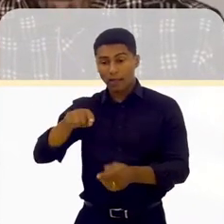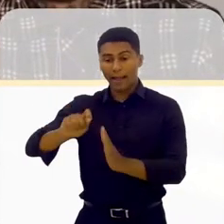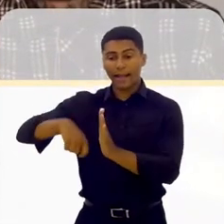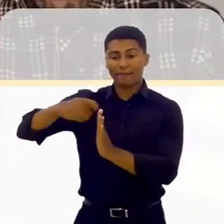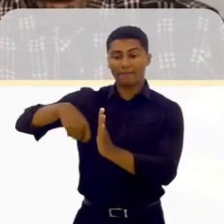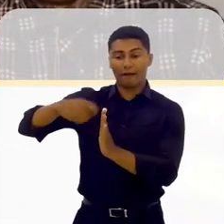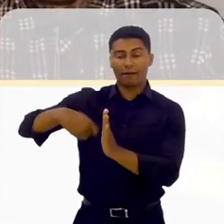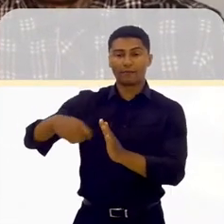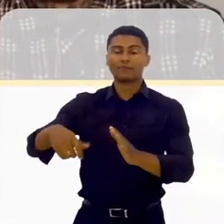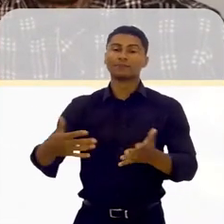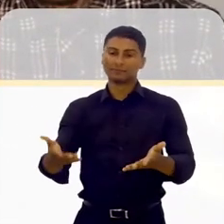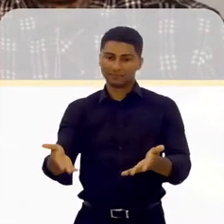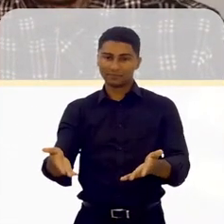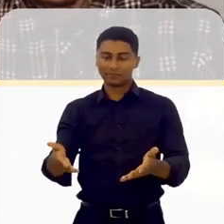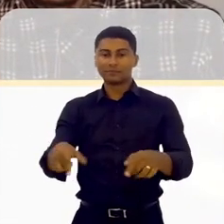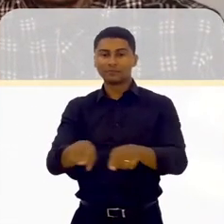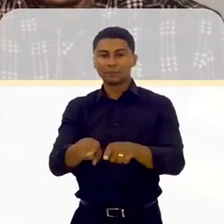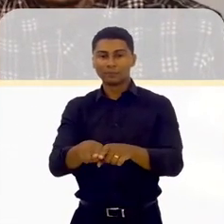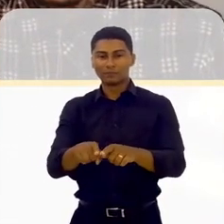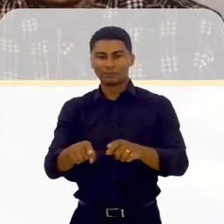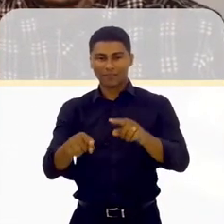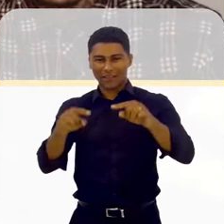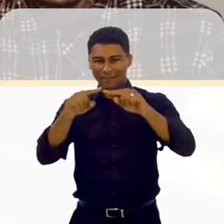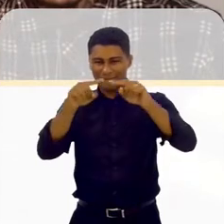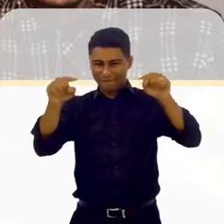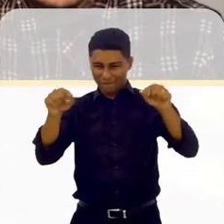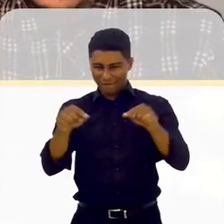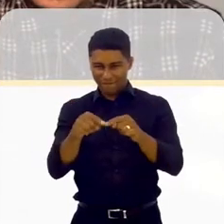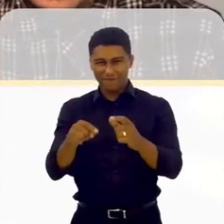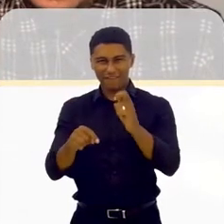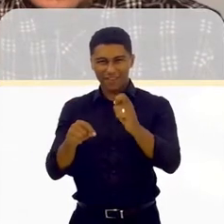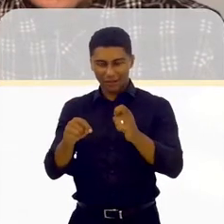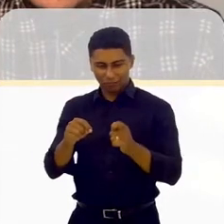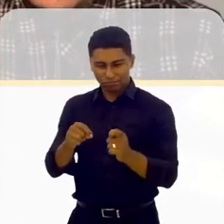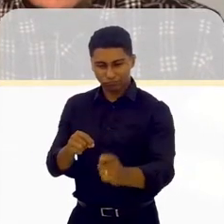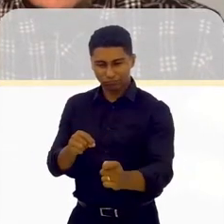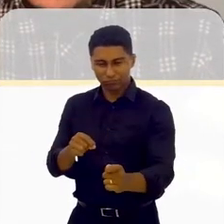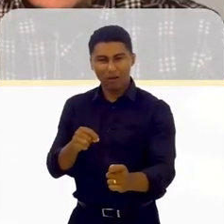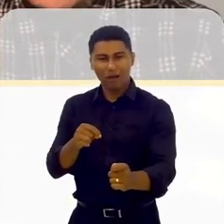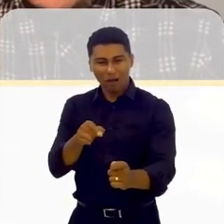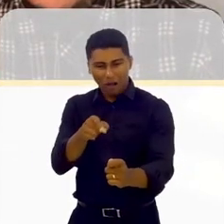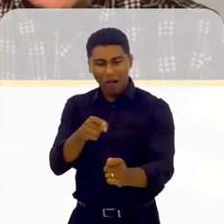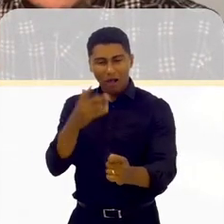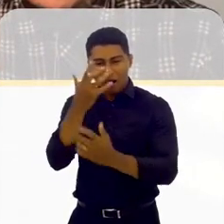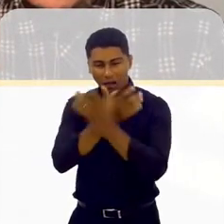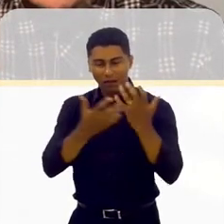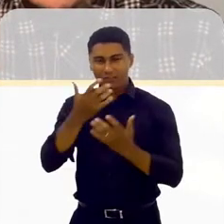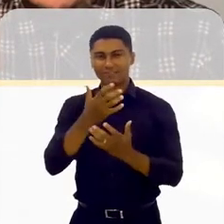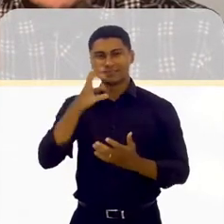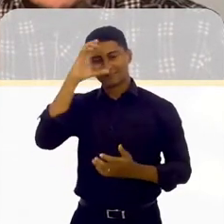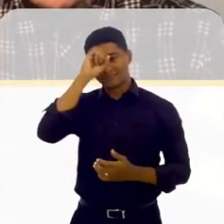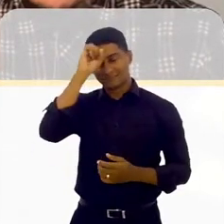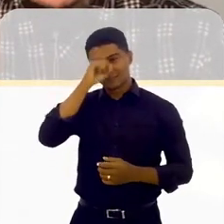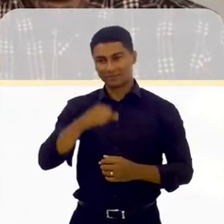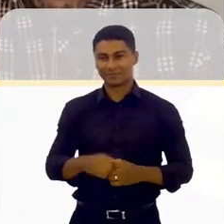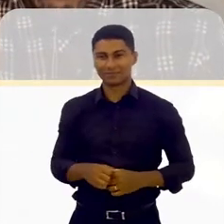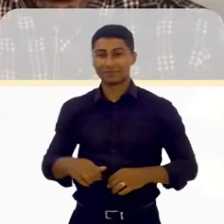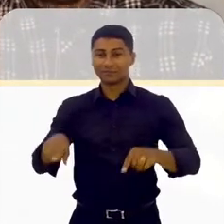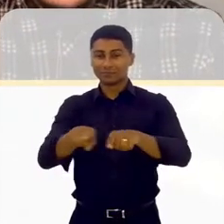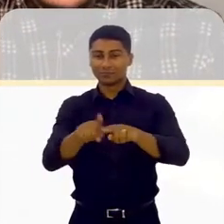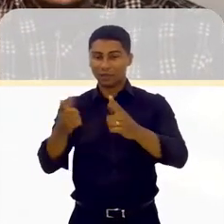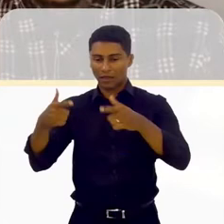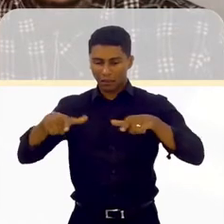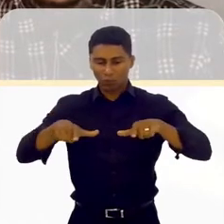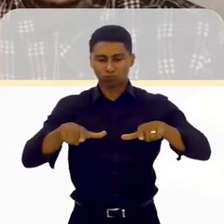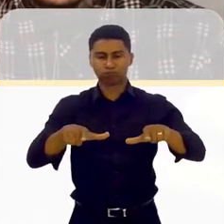as coisas no vinil e, no, e no, na fita, né? Que é aquelas fitinhas. A Sim. nossa Como é fita curiosidade. cassete? Como é que